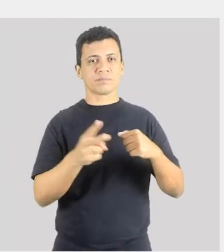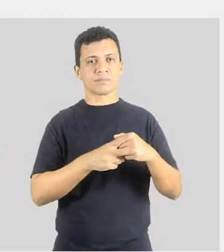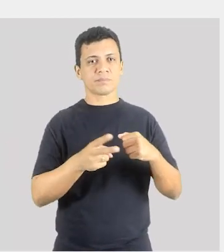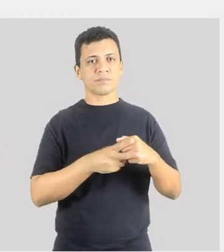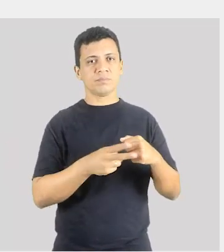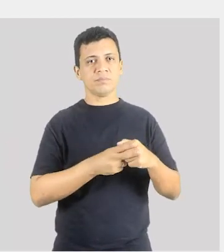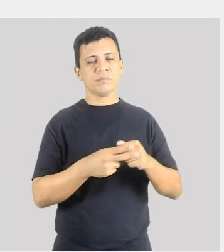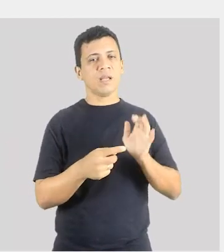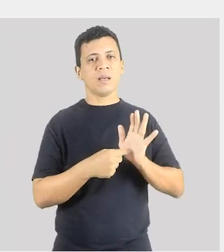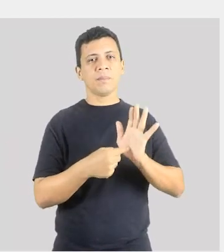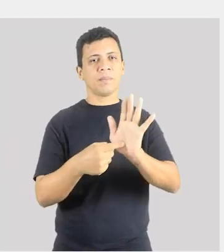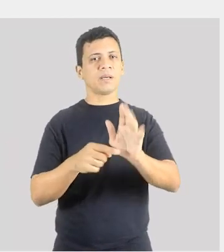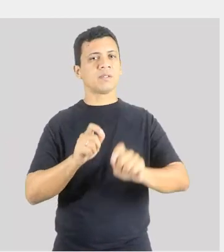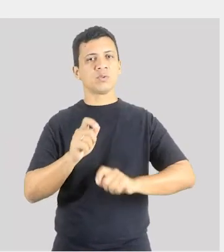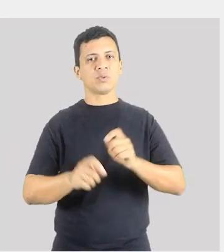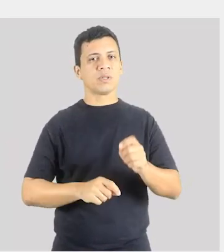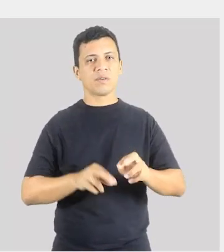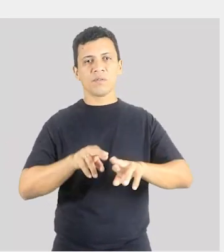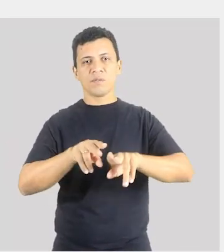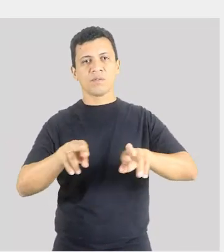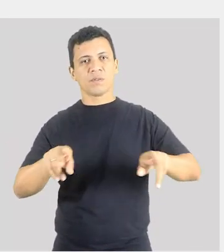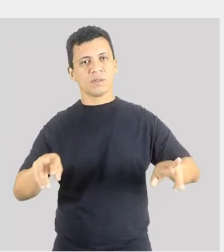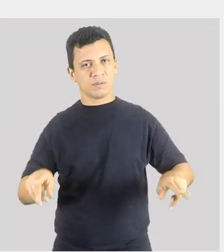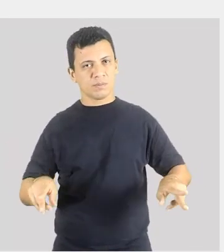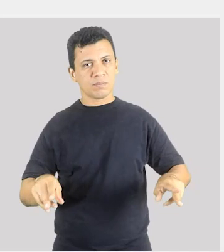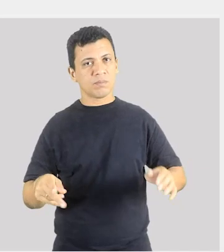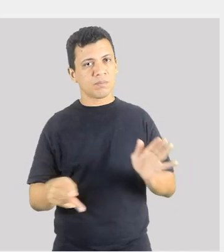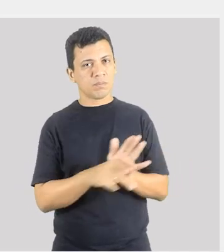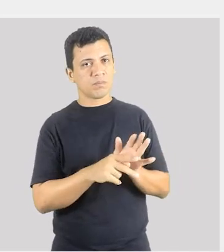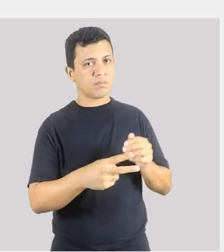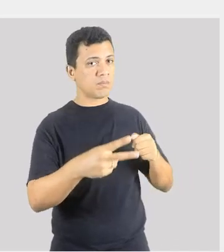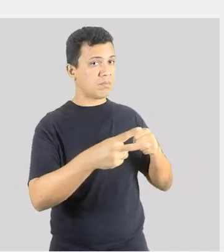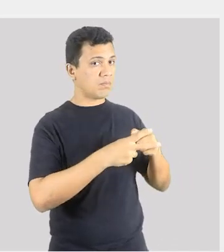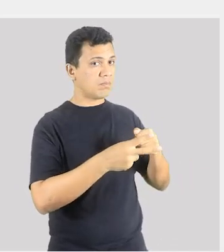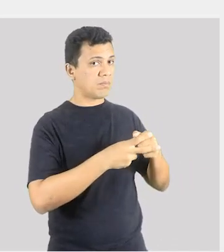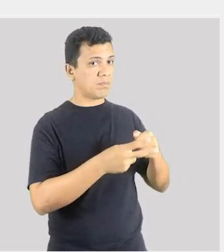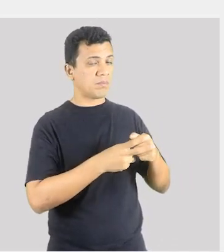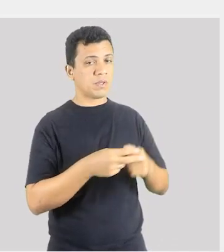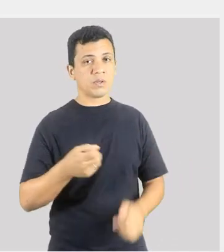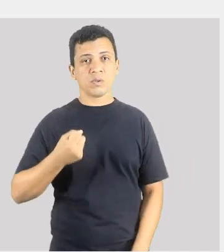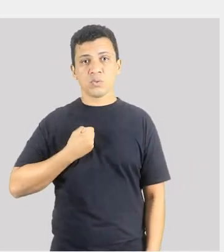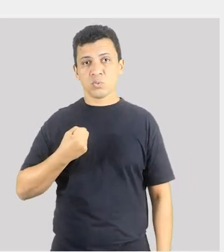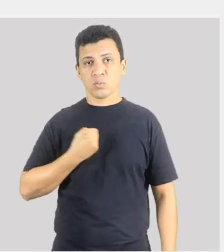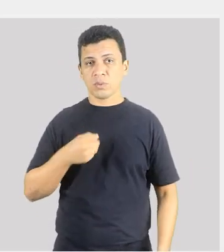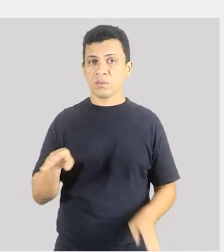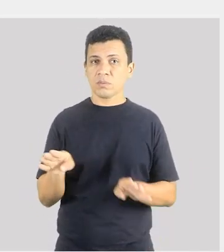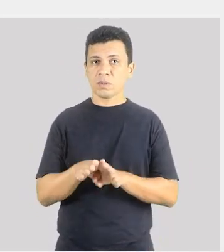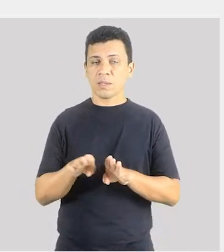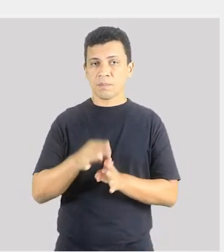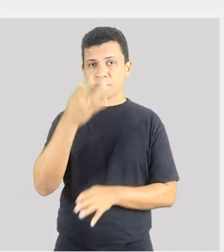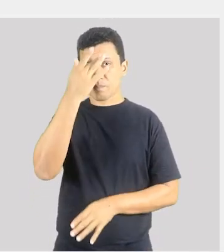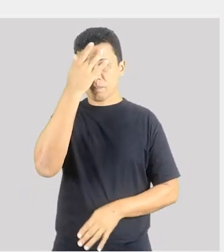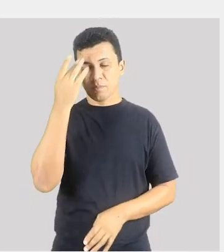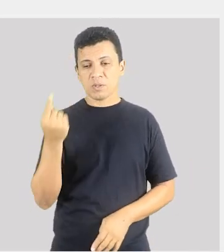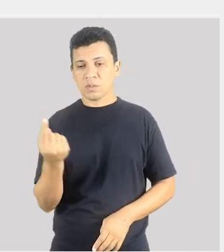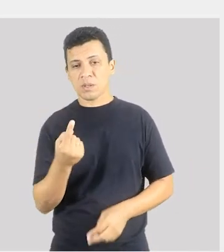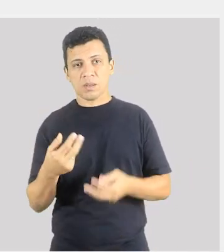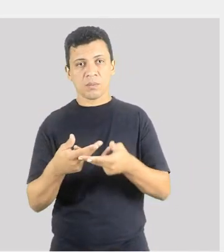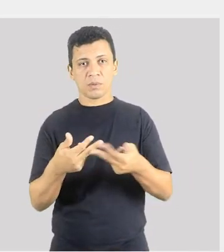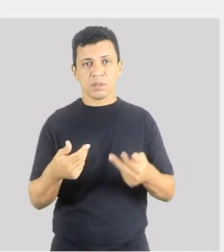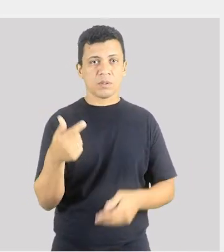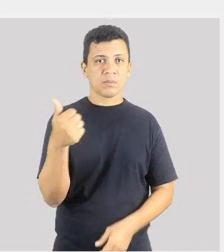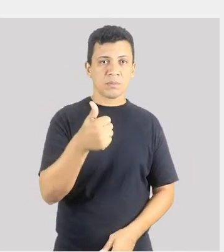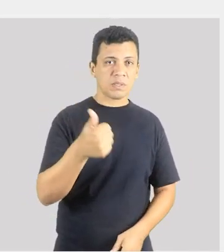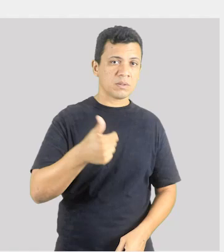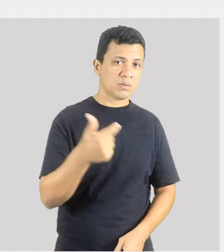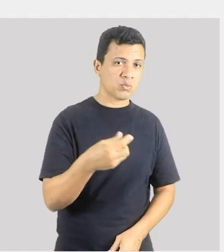aparecem para indicar variação de verbos não somente no aspecto de número e pessoa se é singular plural se é primeira segunda